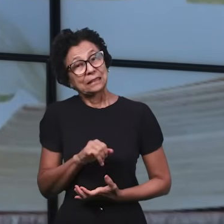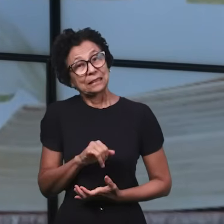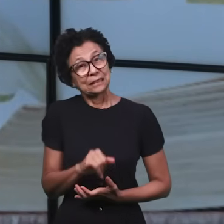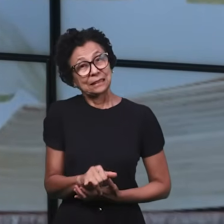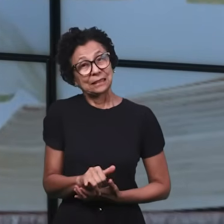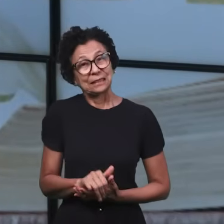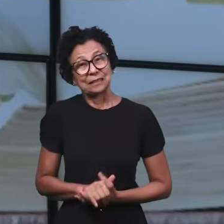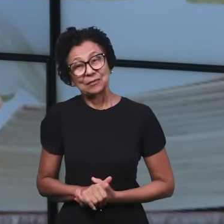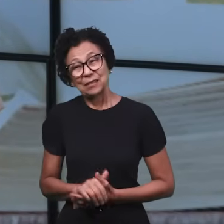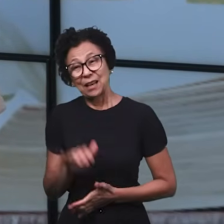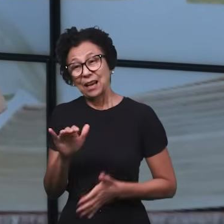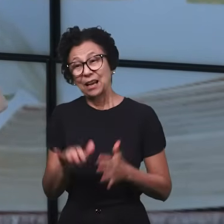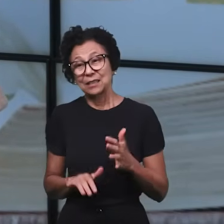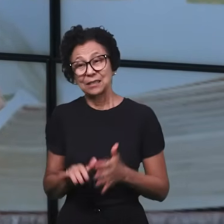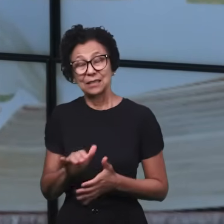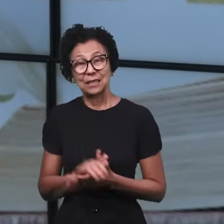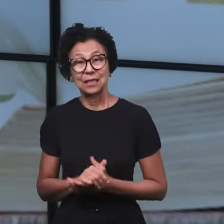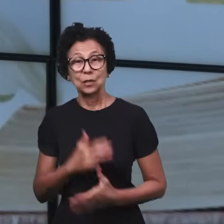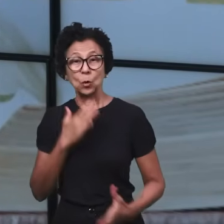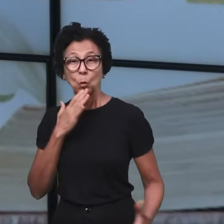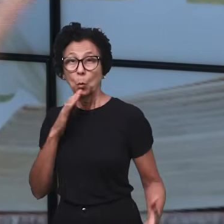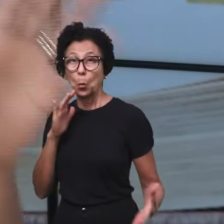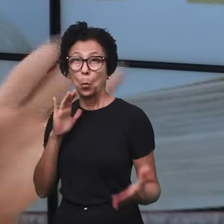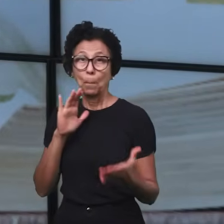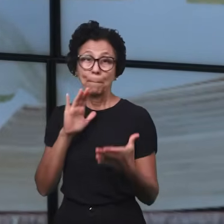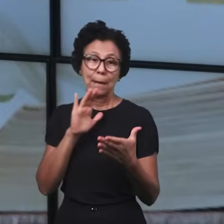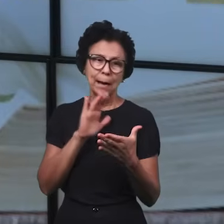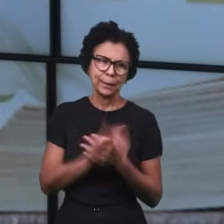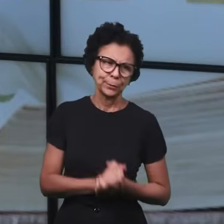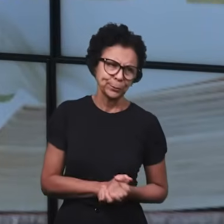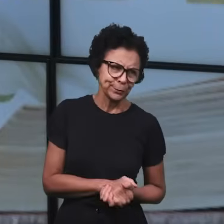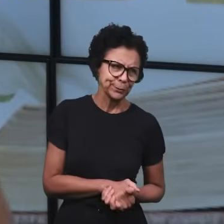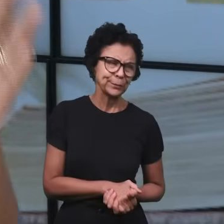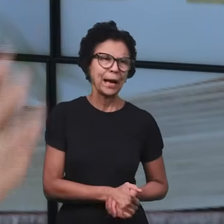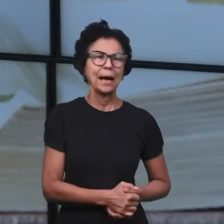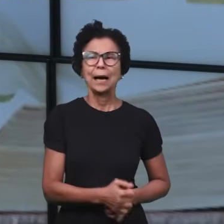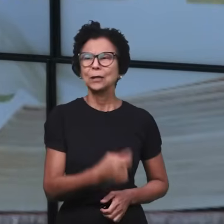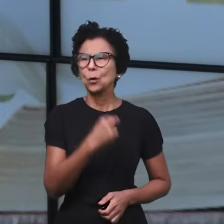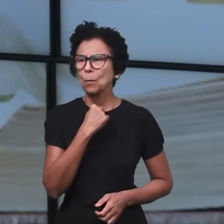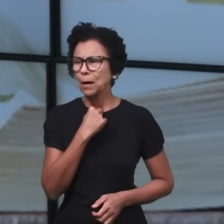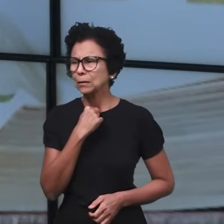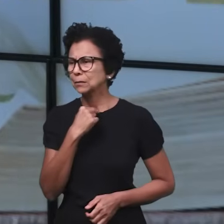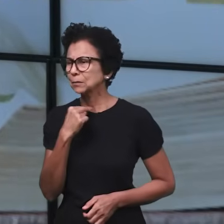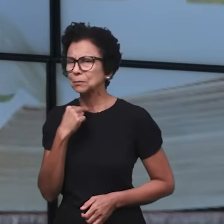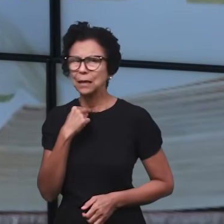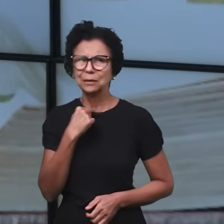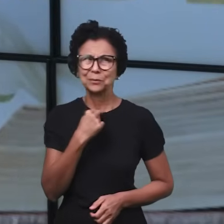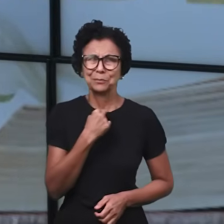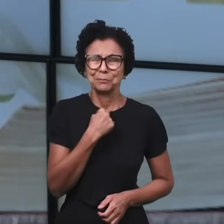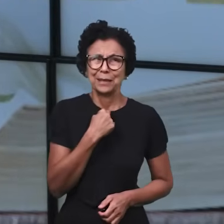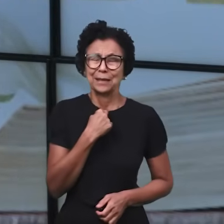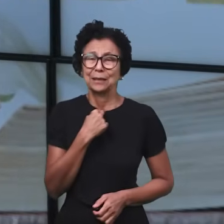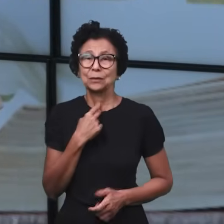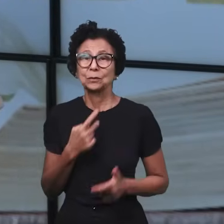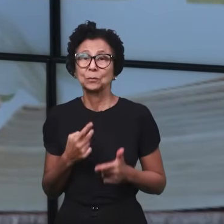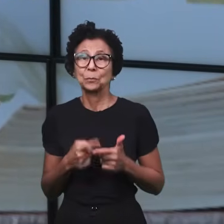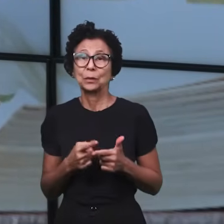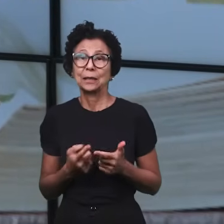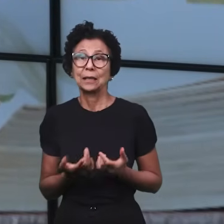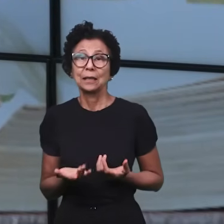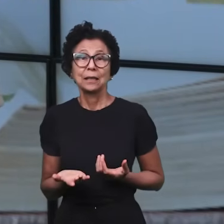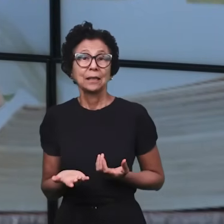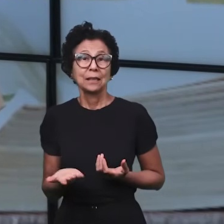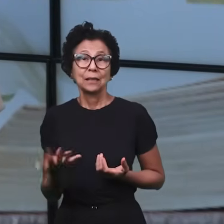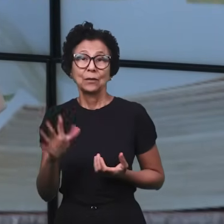não quer estar dentro de casa, às vezes tem tantas ocupações e arruma ocupações para não retornar para